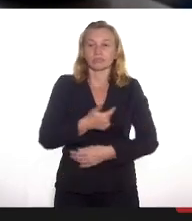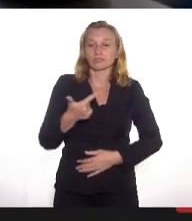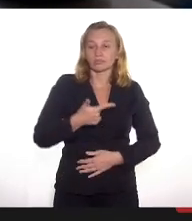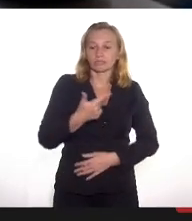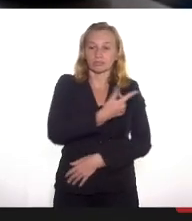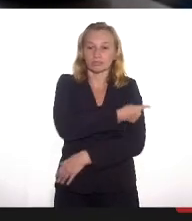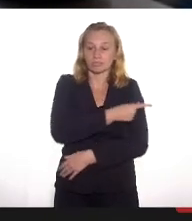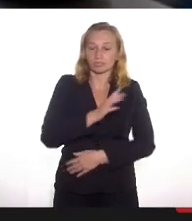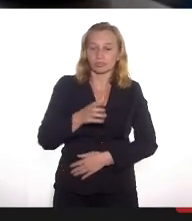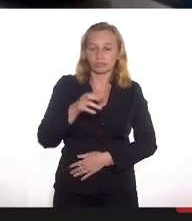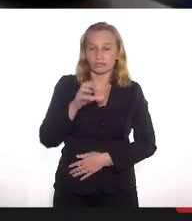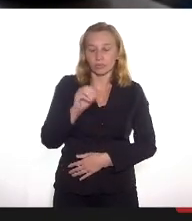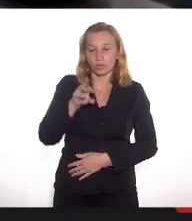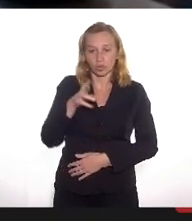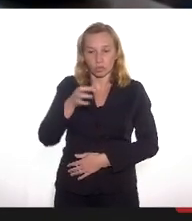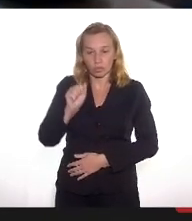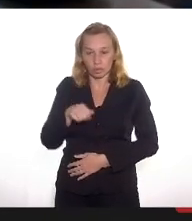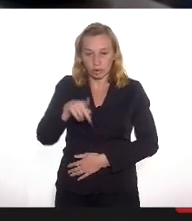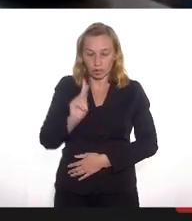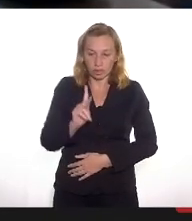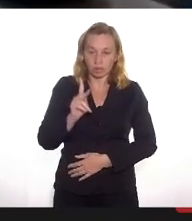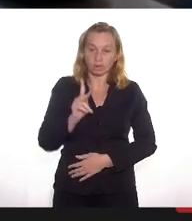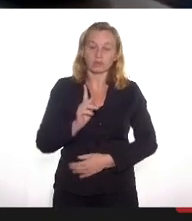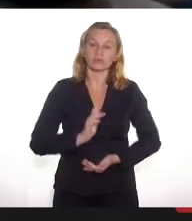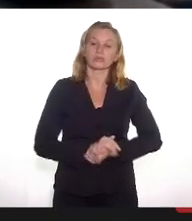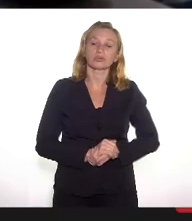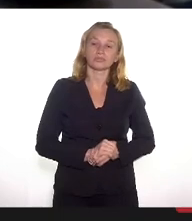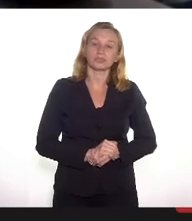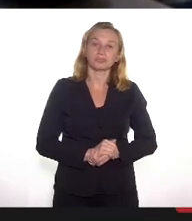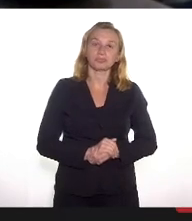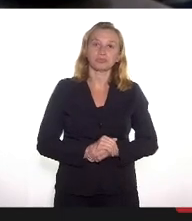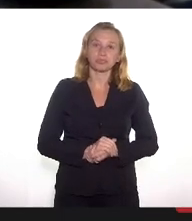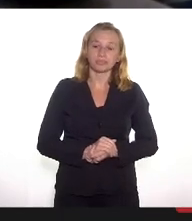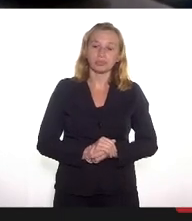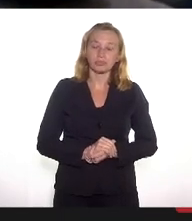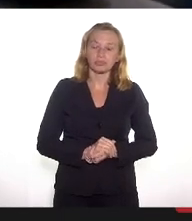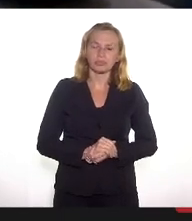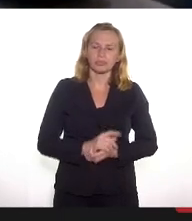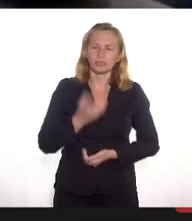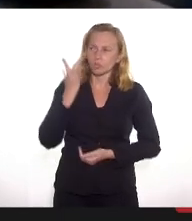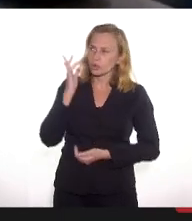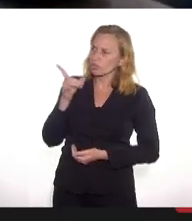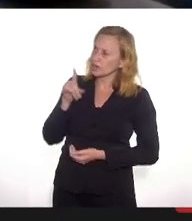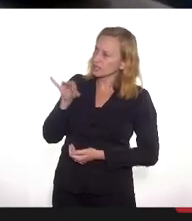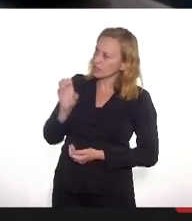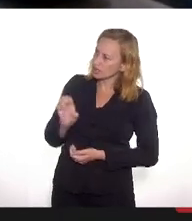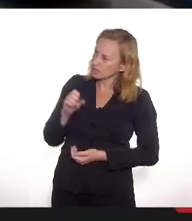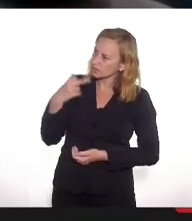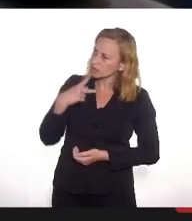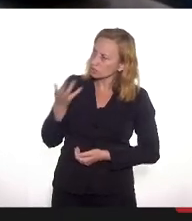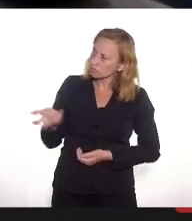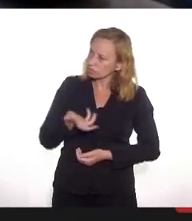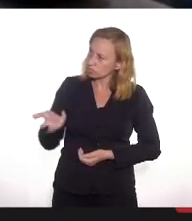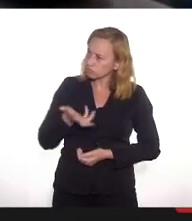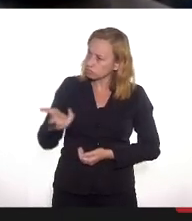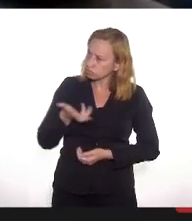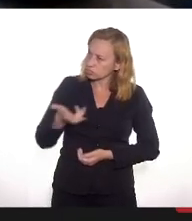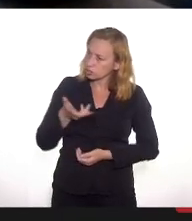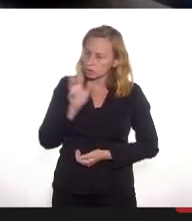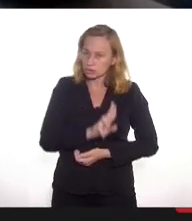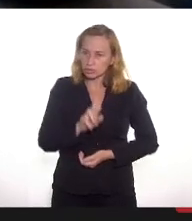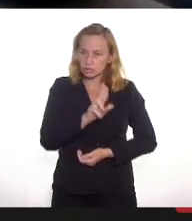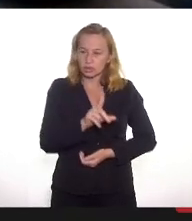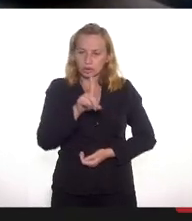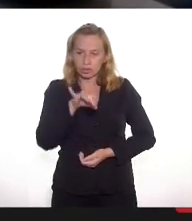da segunda dose da coluna vai que foi comentado foi por falta mesmo acho que foi a desde que falou acelerar o processo usar o